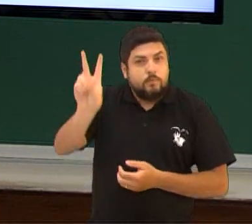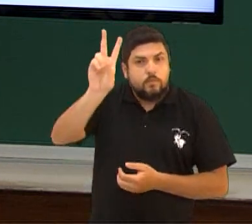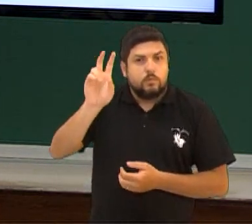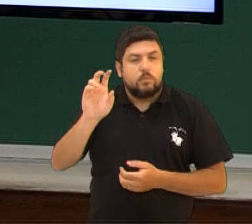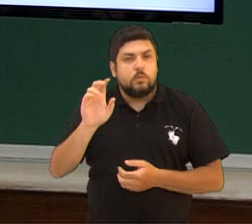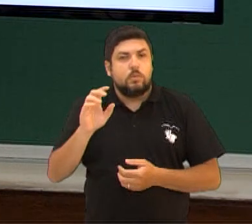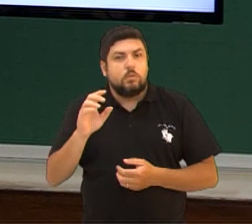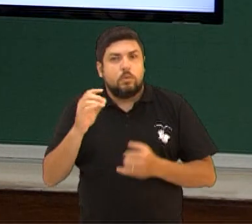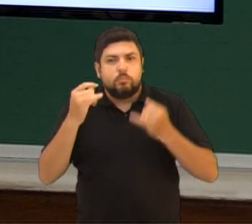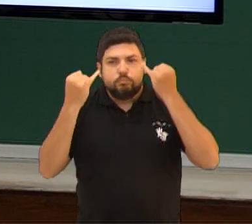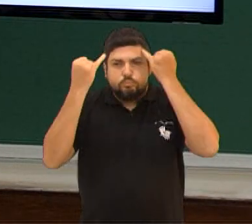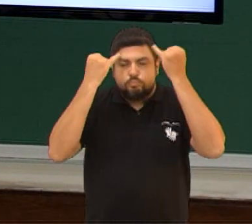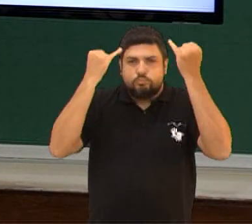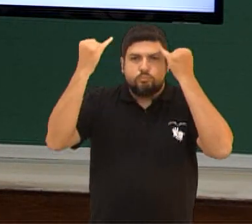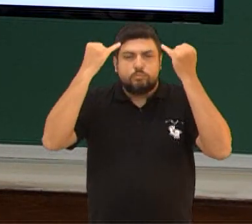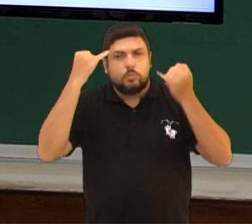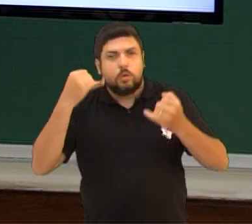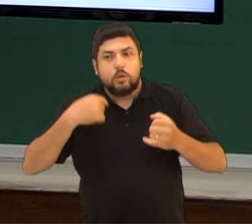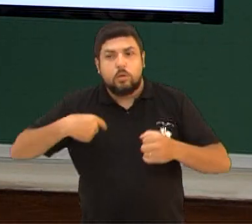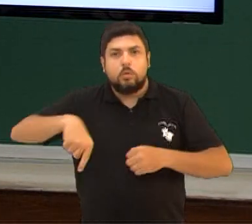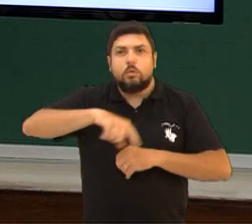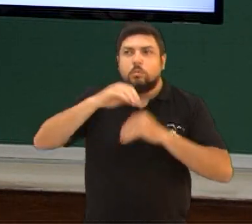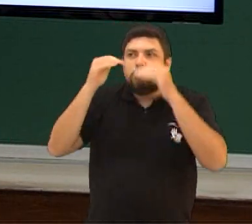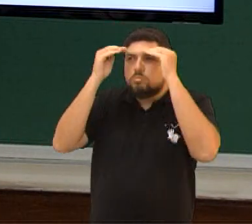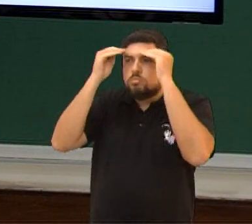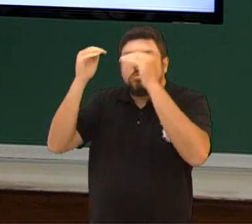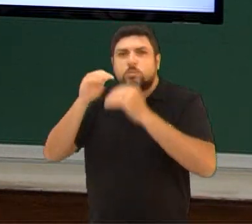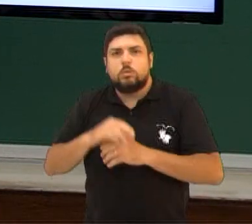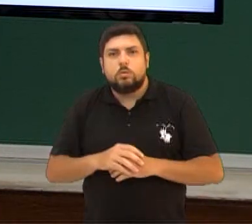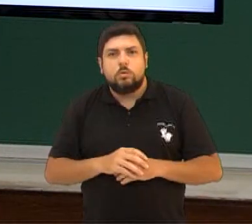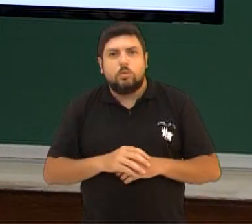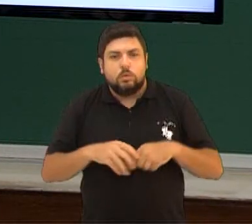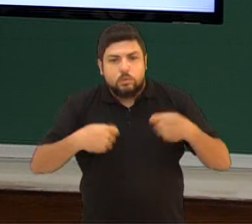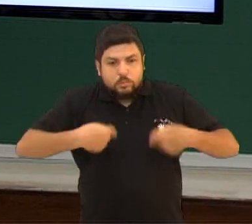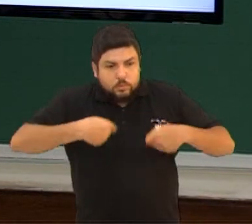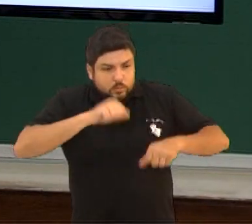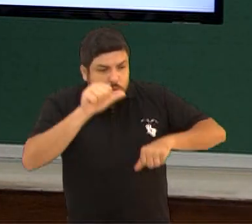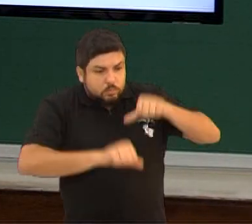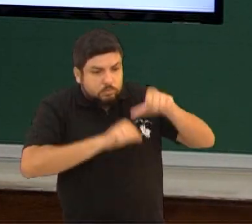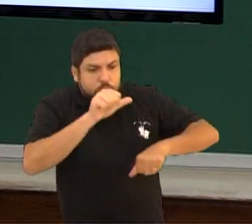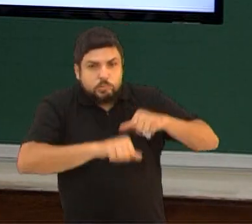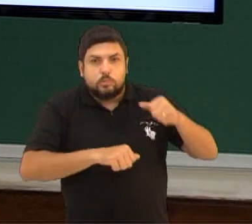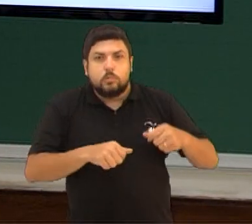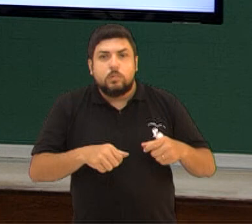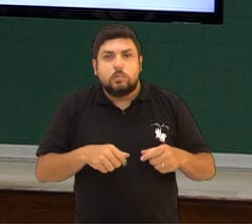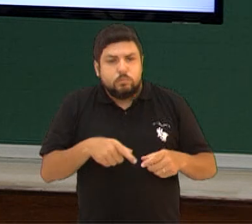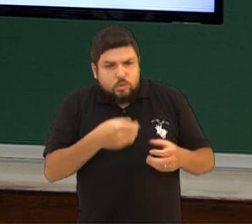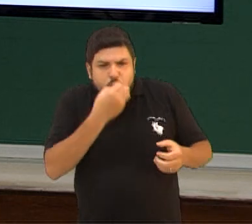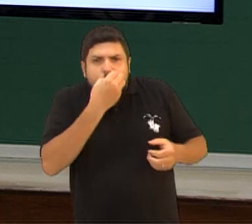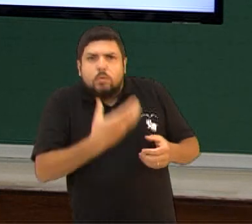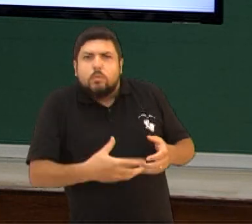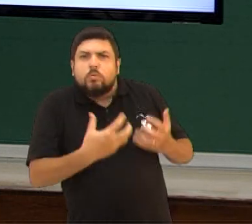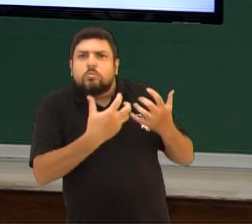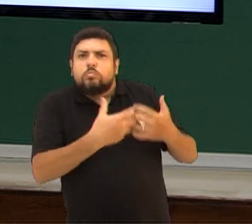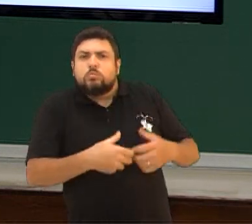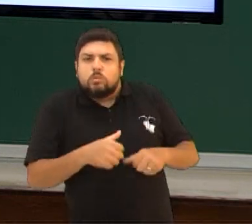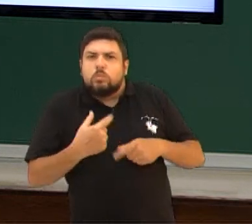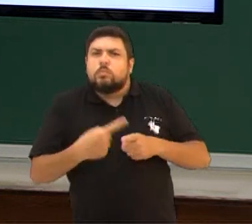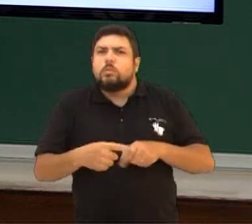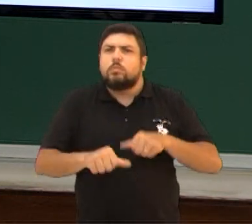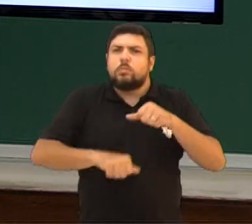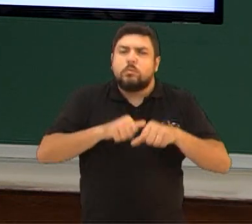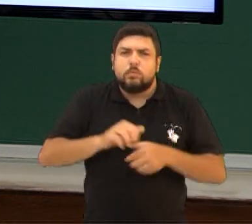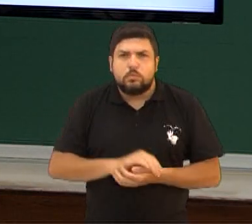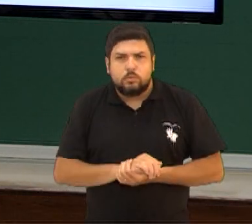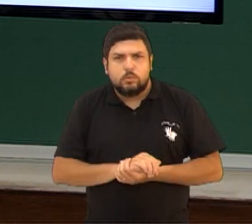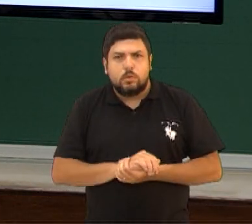temos que seguir, que nós seguimos. Vão criando necessidade, trocar coisas. Por que trocar coisas se ainda funciona? Né? Então, esse